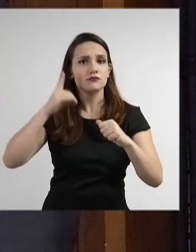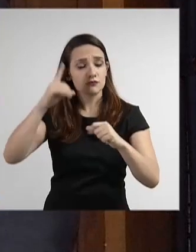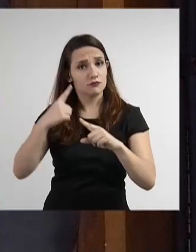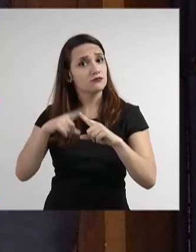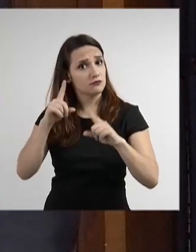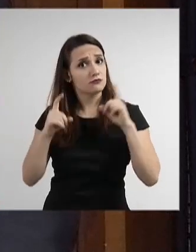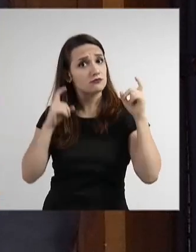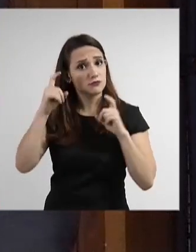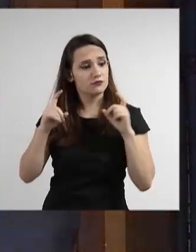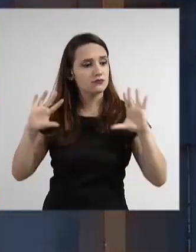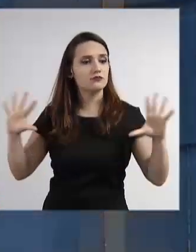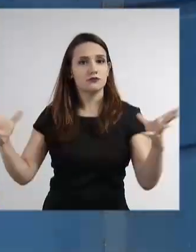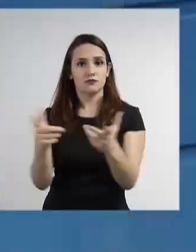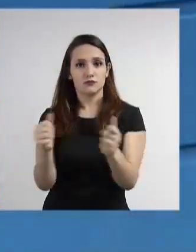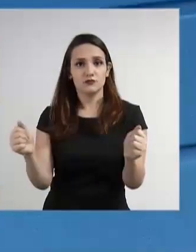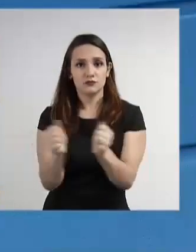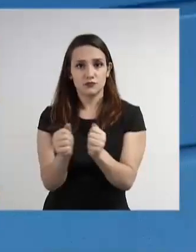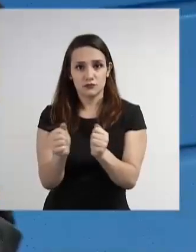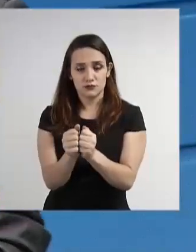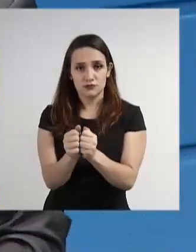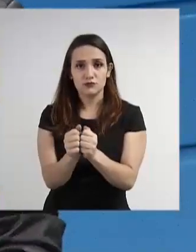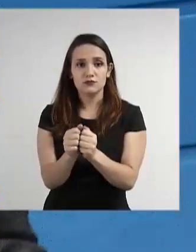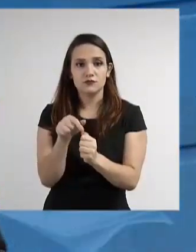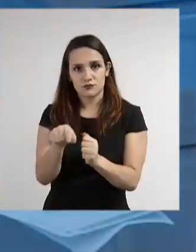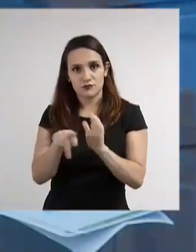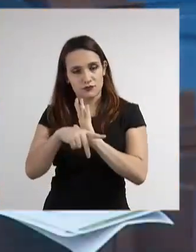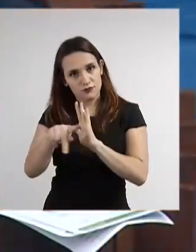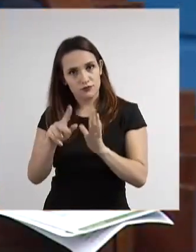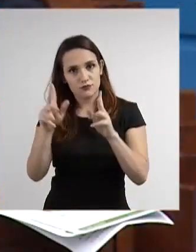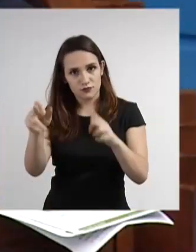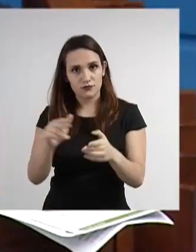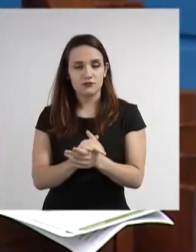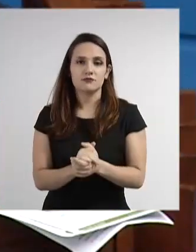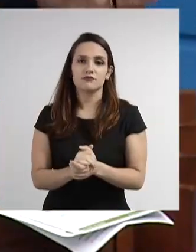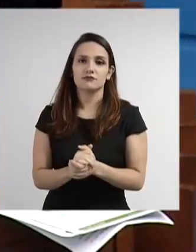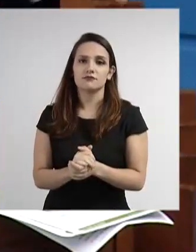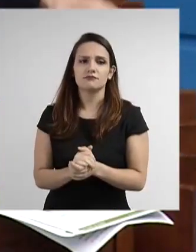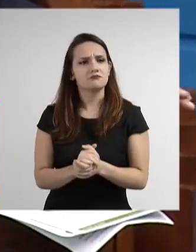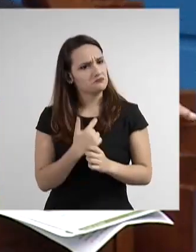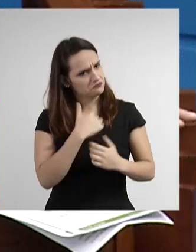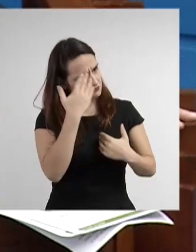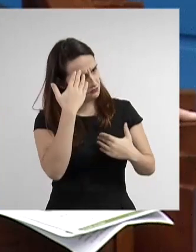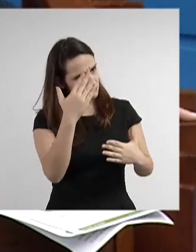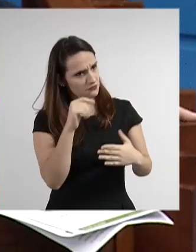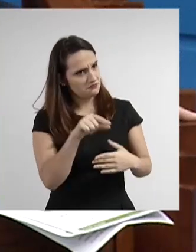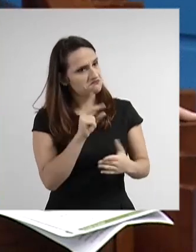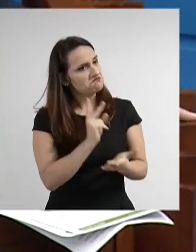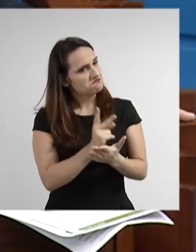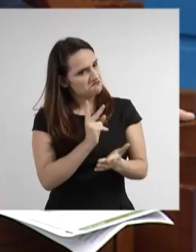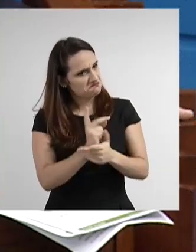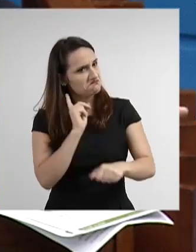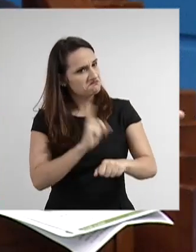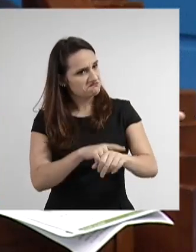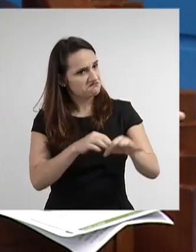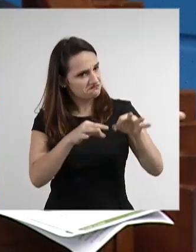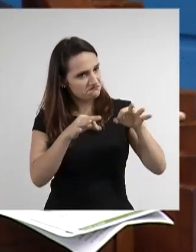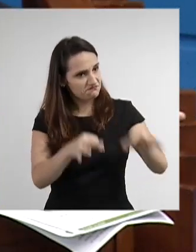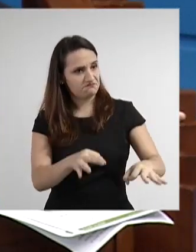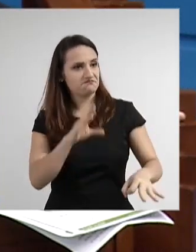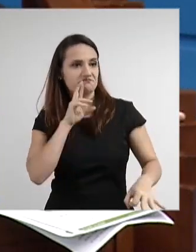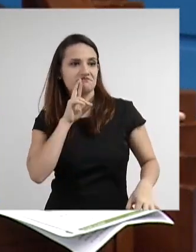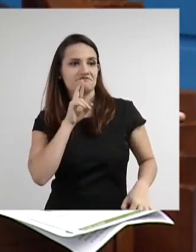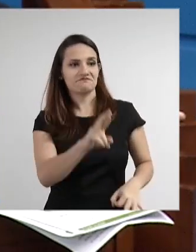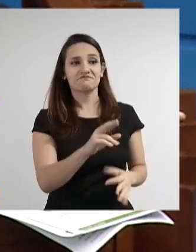preocupação também conjuga da mesma preocupação de Vossa Excelência. Eu agradeço a Vossa Excelência sempre prontamente aqui